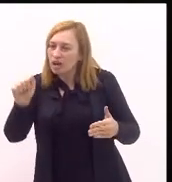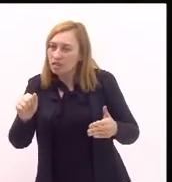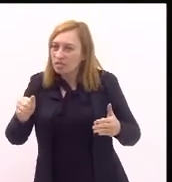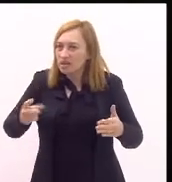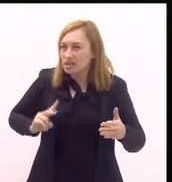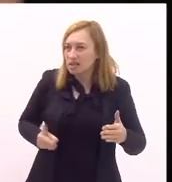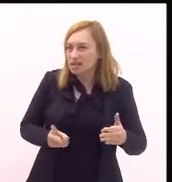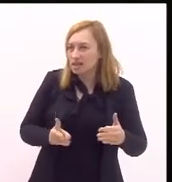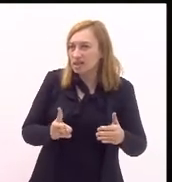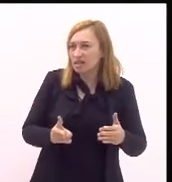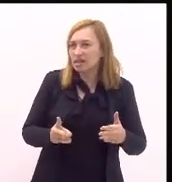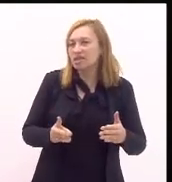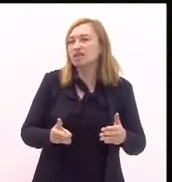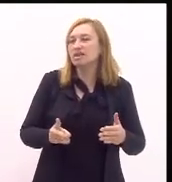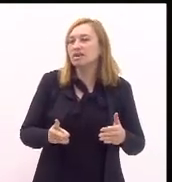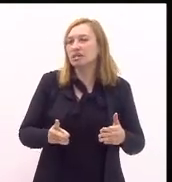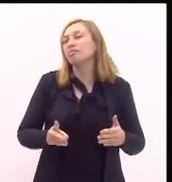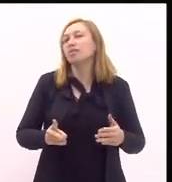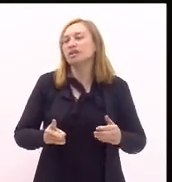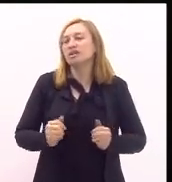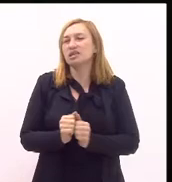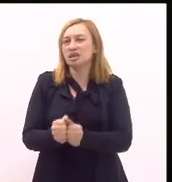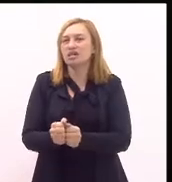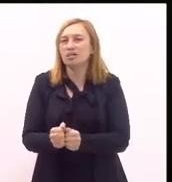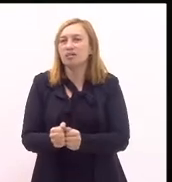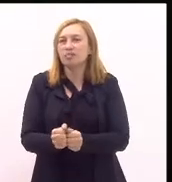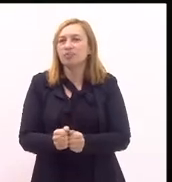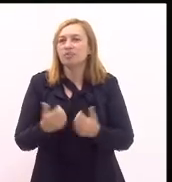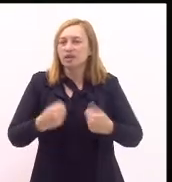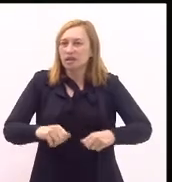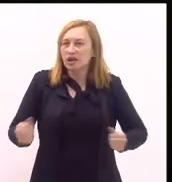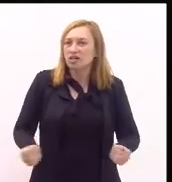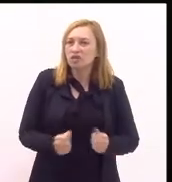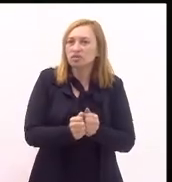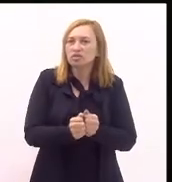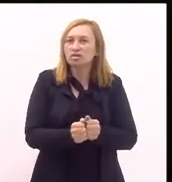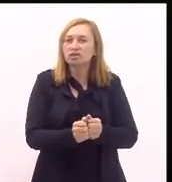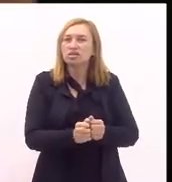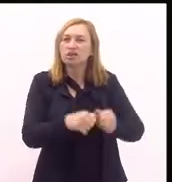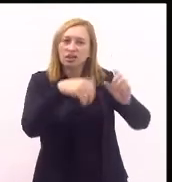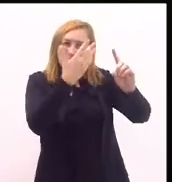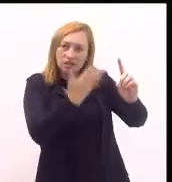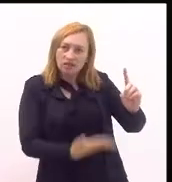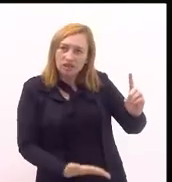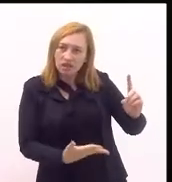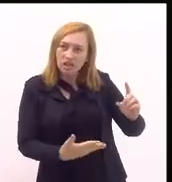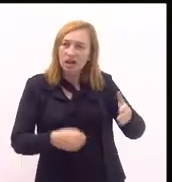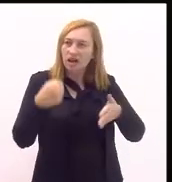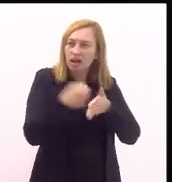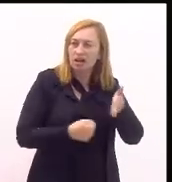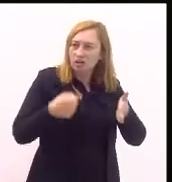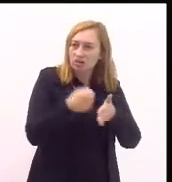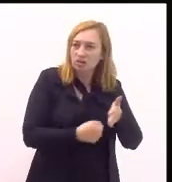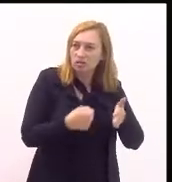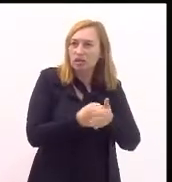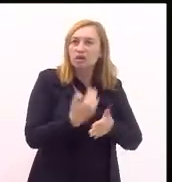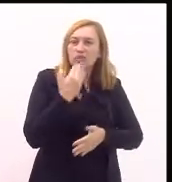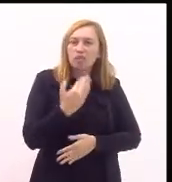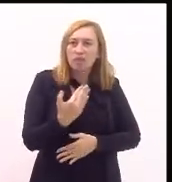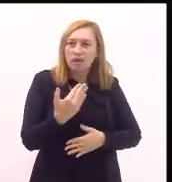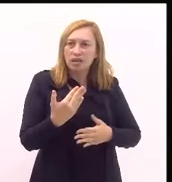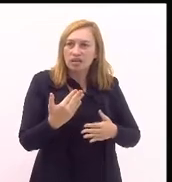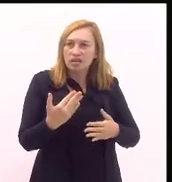um caminho e a gente precisa avançar ocupando esses passos para reverenciar a luta a